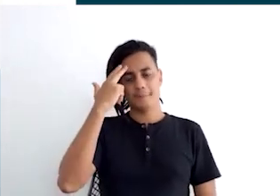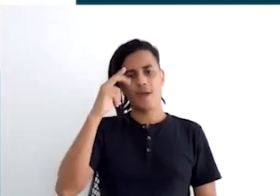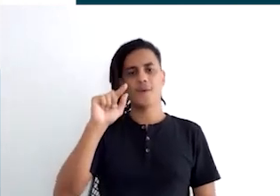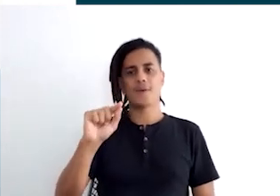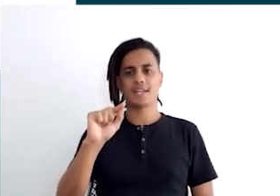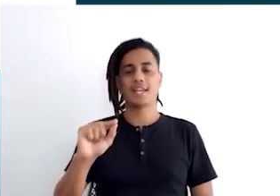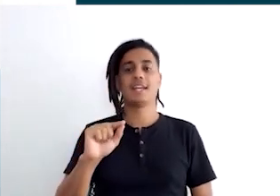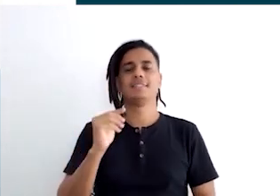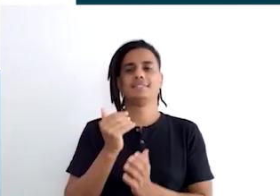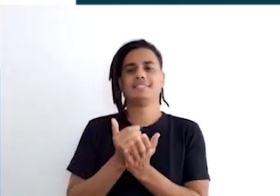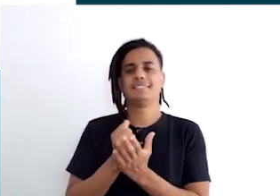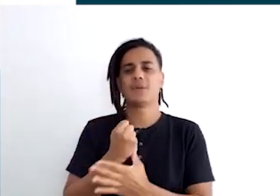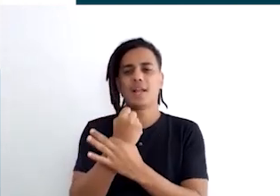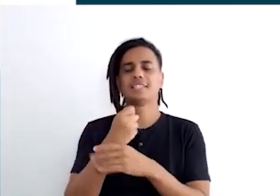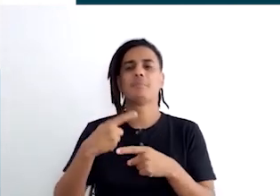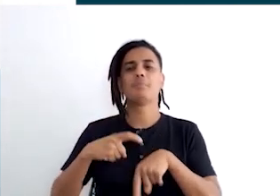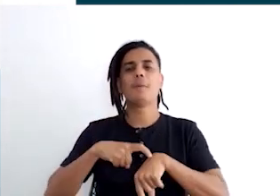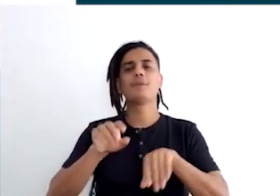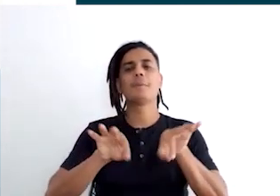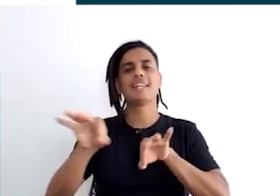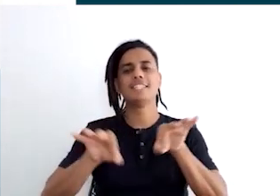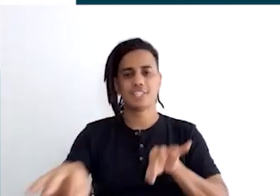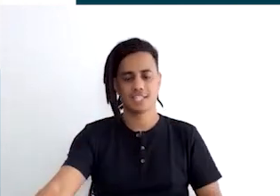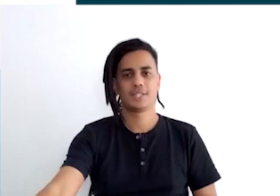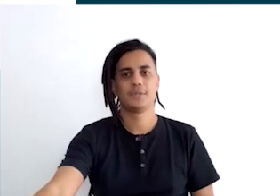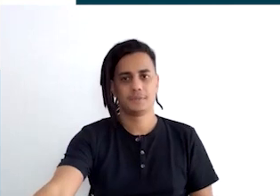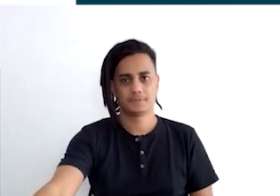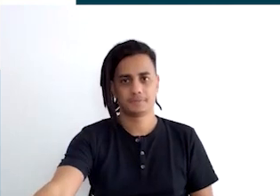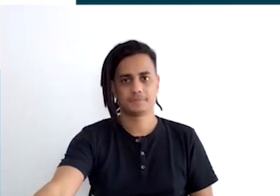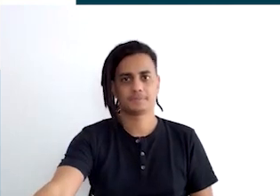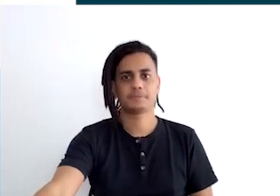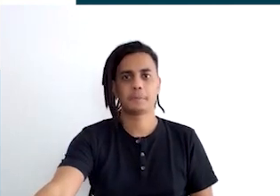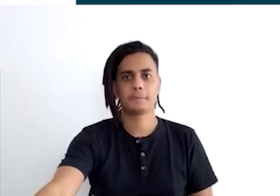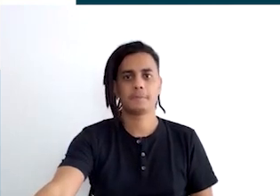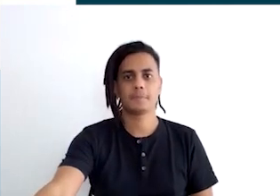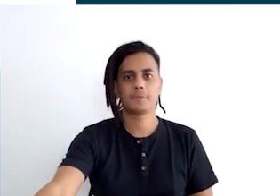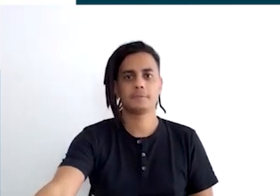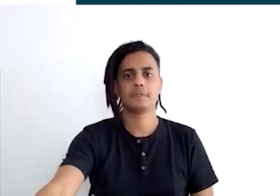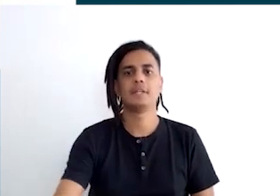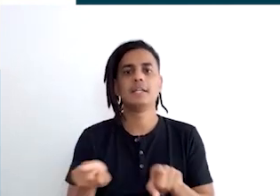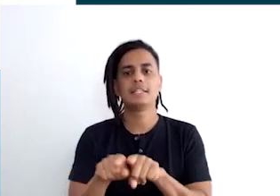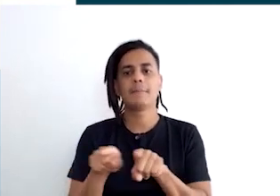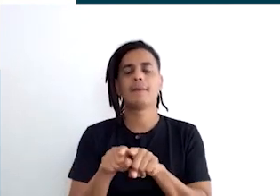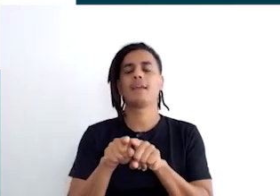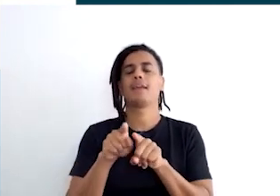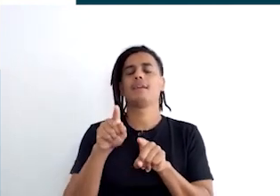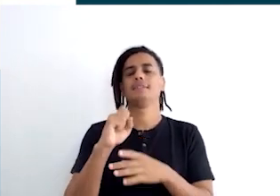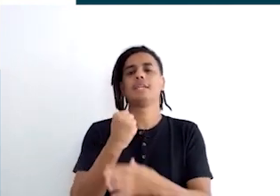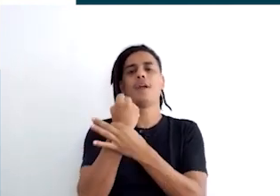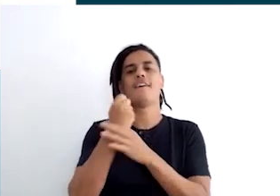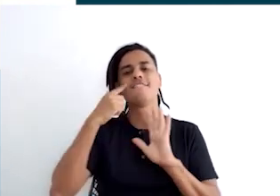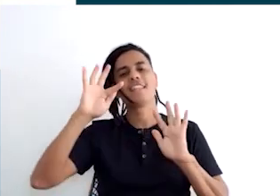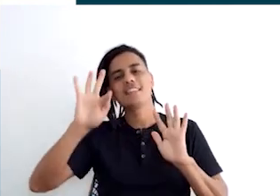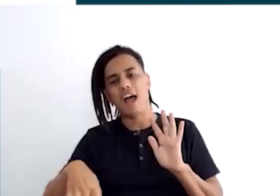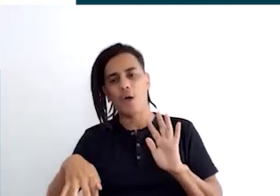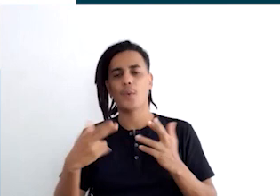quando você está planejando o que vai fazer, e estar no final, que é onde testa quando as coisas estão prontas, né? Que serve quase como um